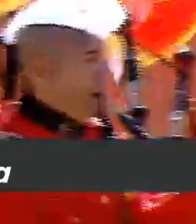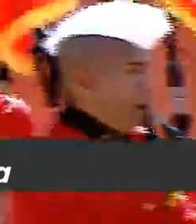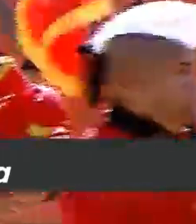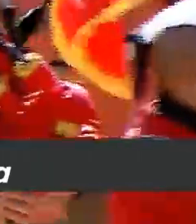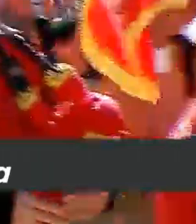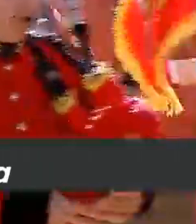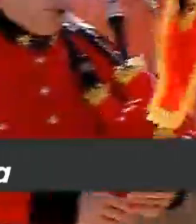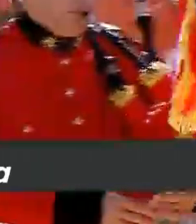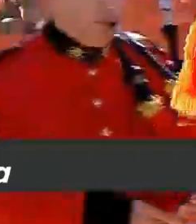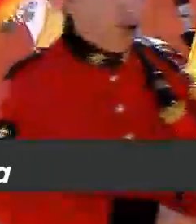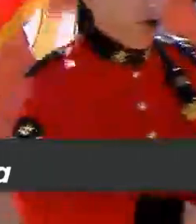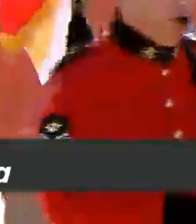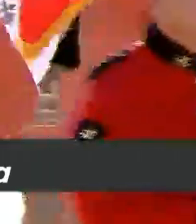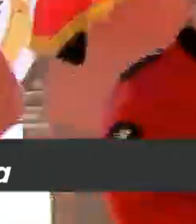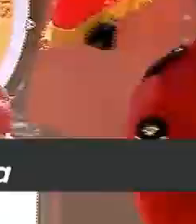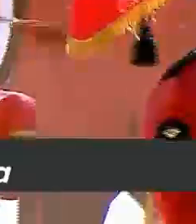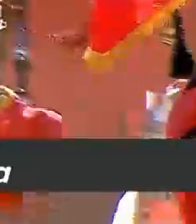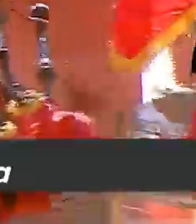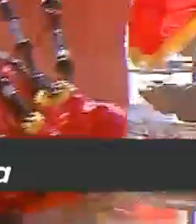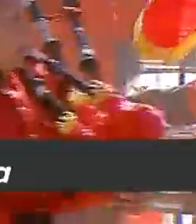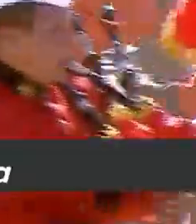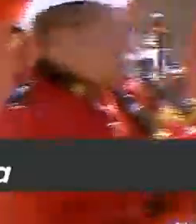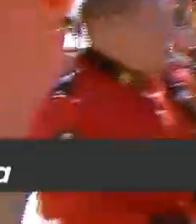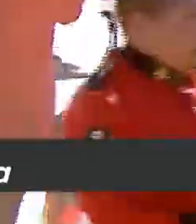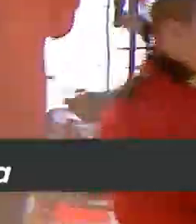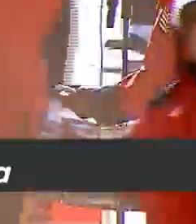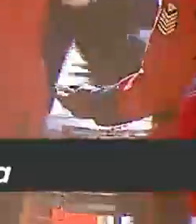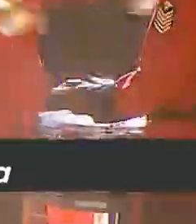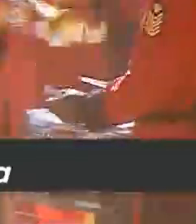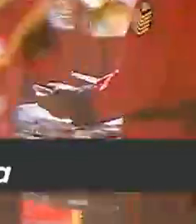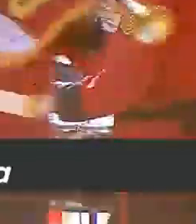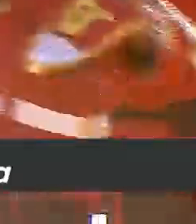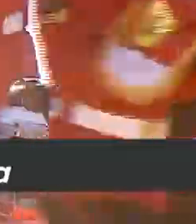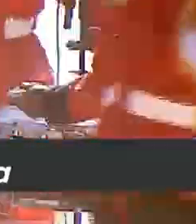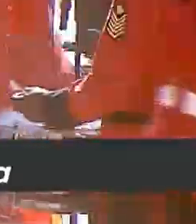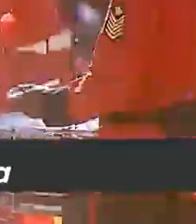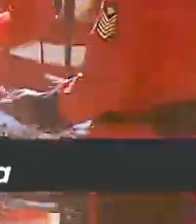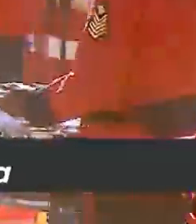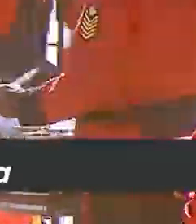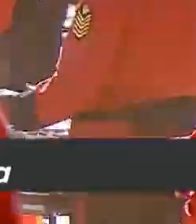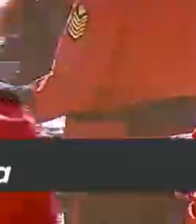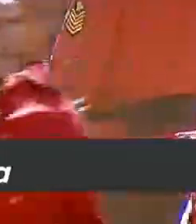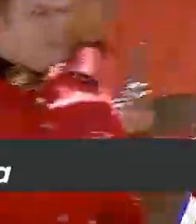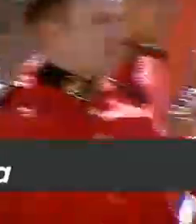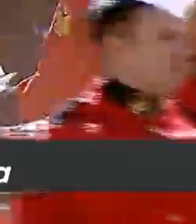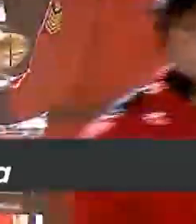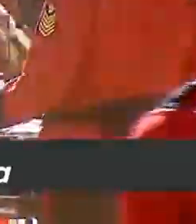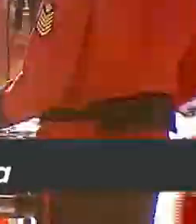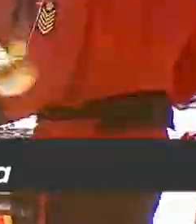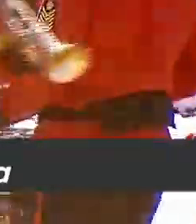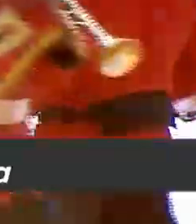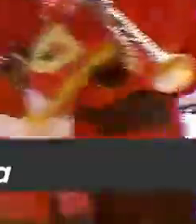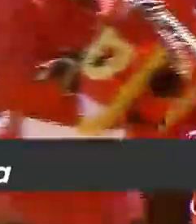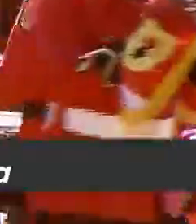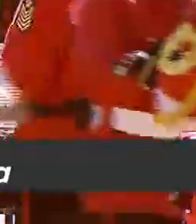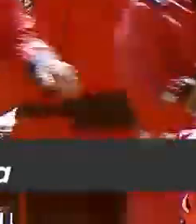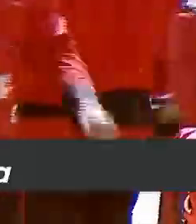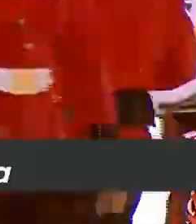Da Marinha do Brasil está sob o comando do capitão de mar e guerra, fuzileiro naval Flávio dos Santos